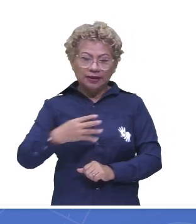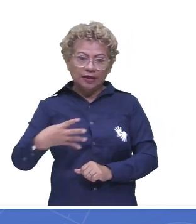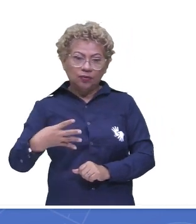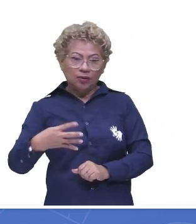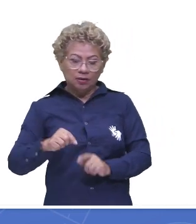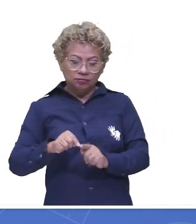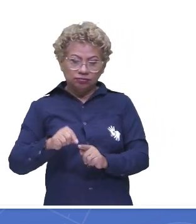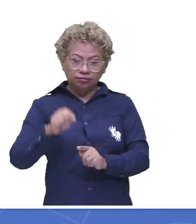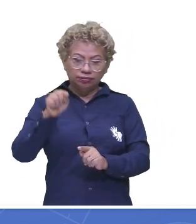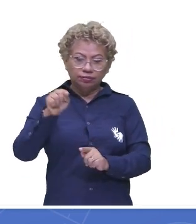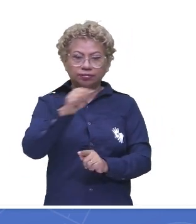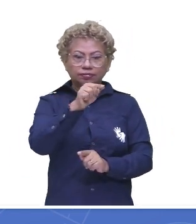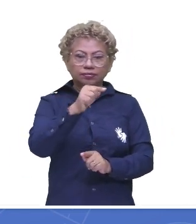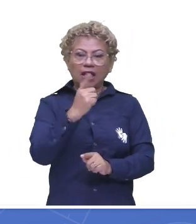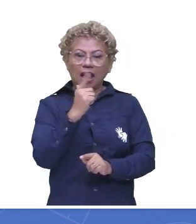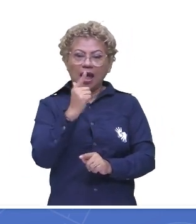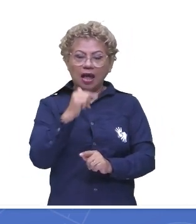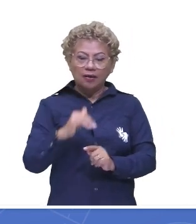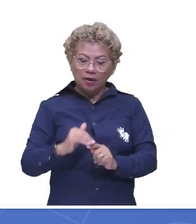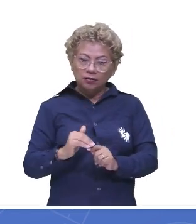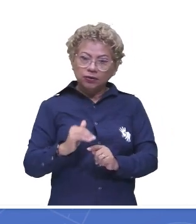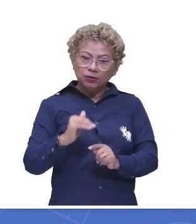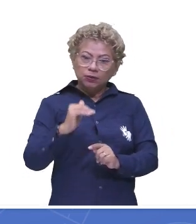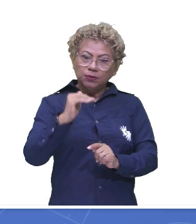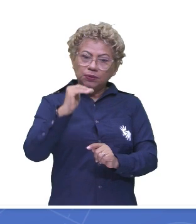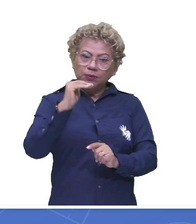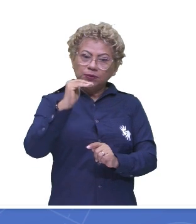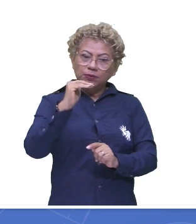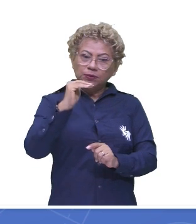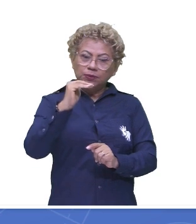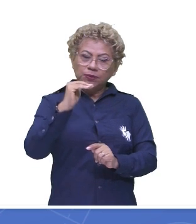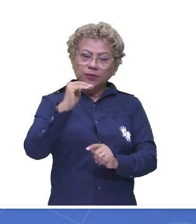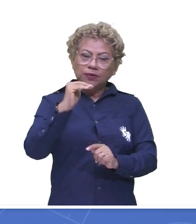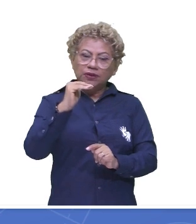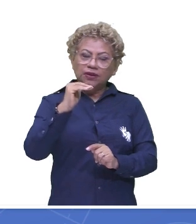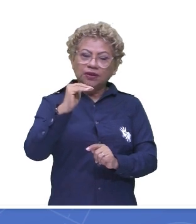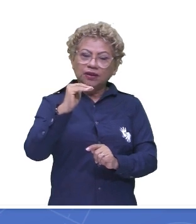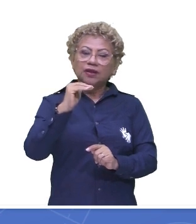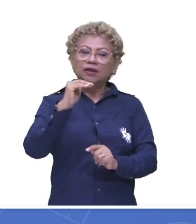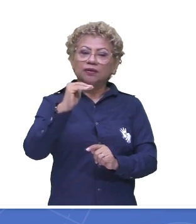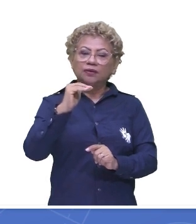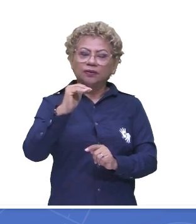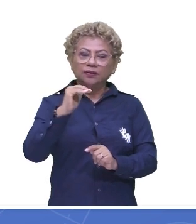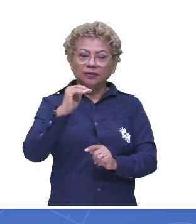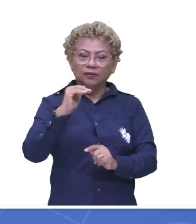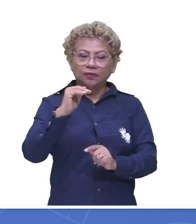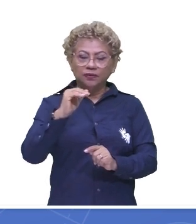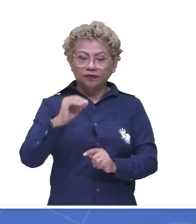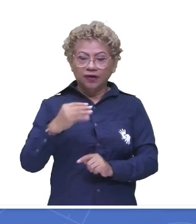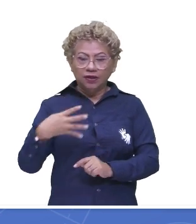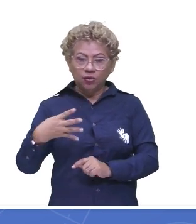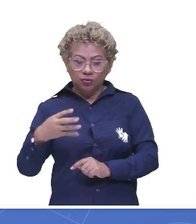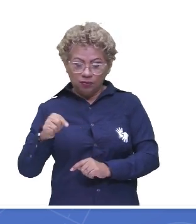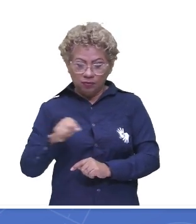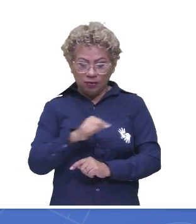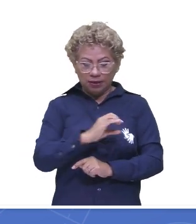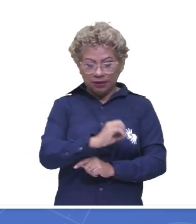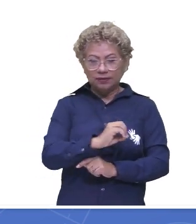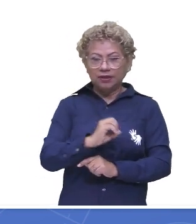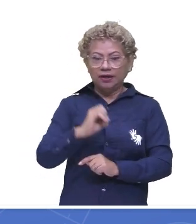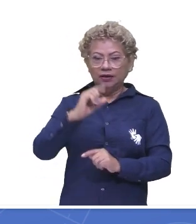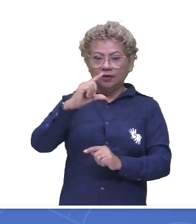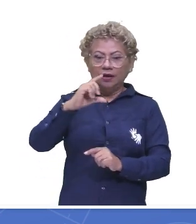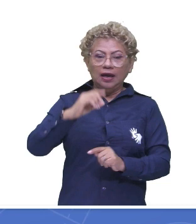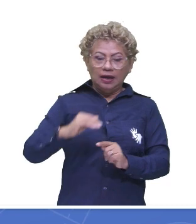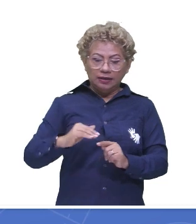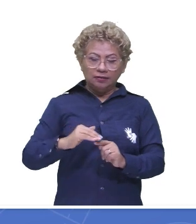desse volume. E quando eu vou de 0 até 4 graus Celsius, ocorre a diminuição desse volume, como você está vendo aqui pelo gráfico, olha.